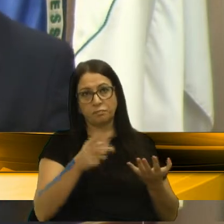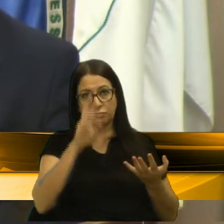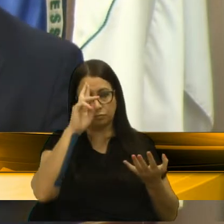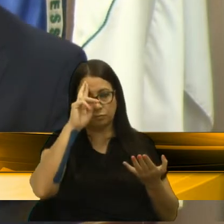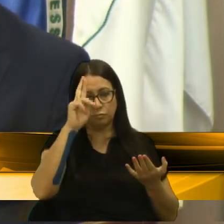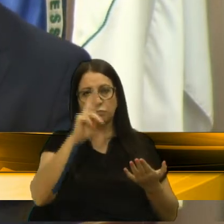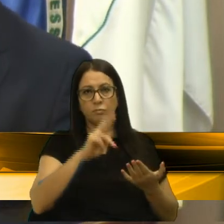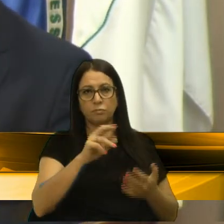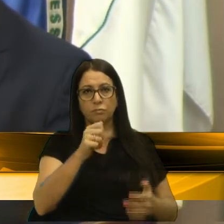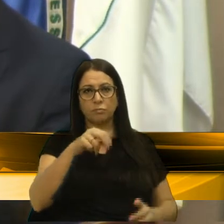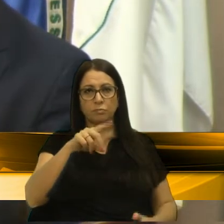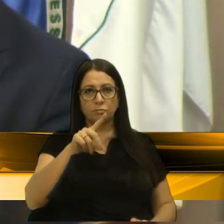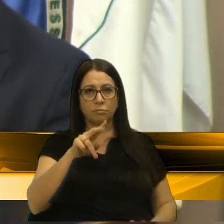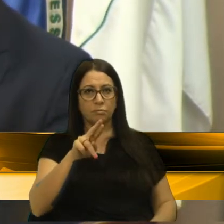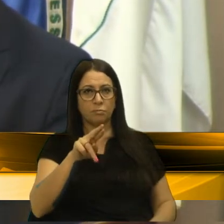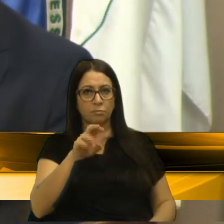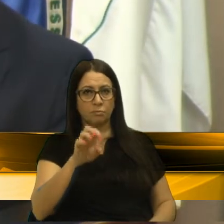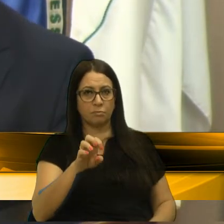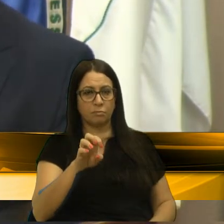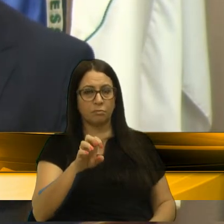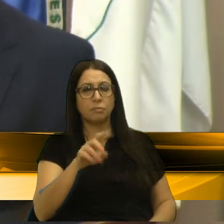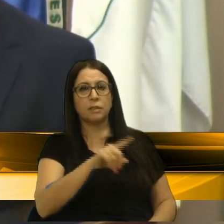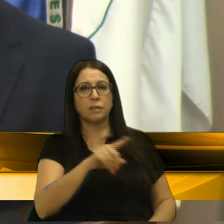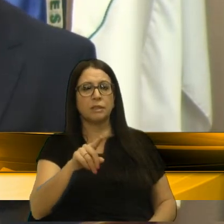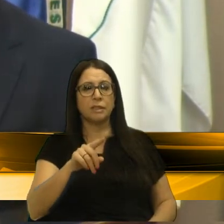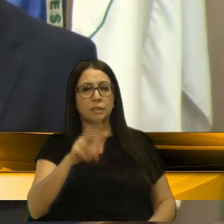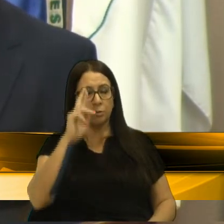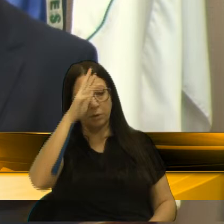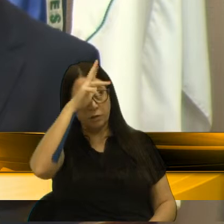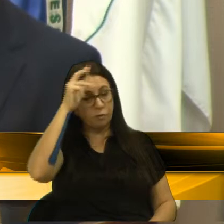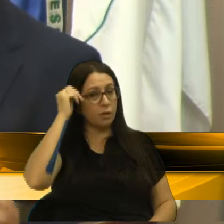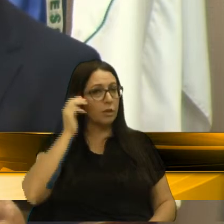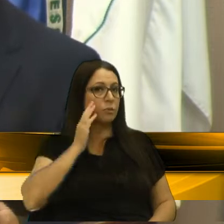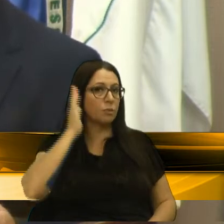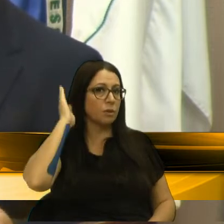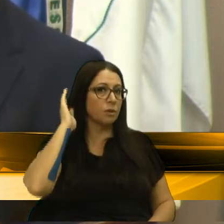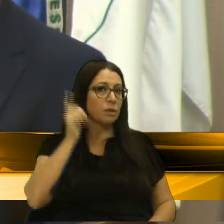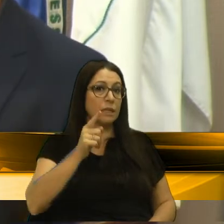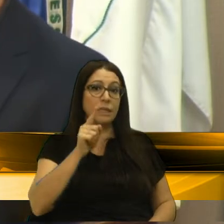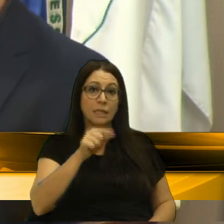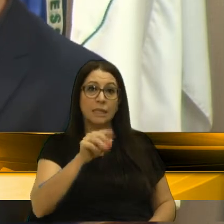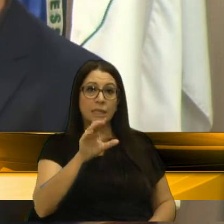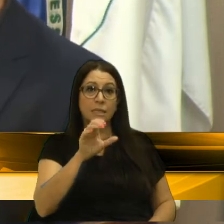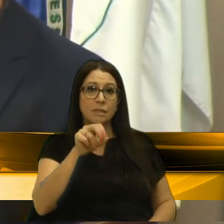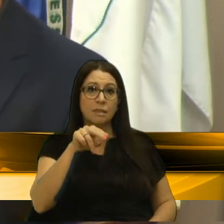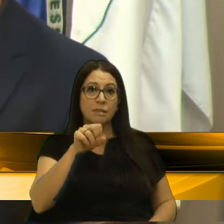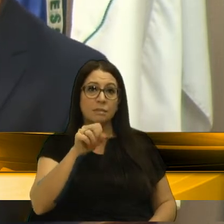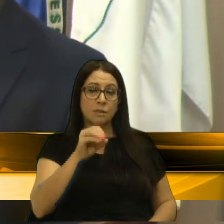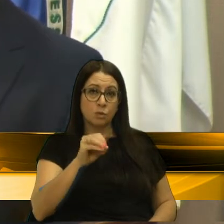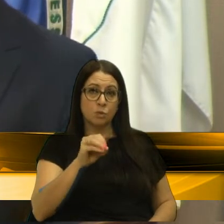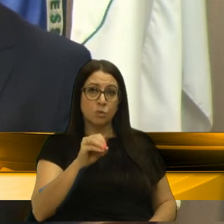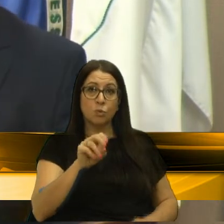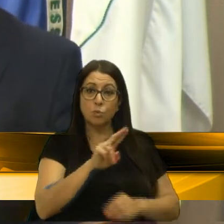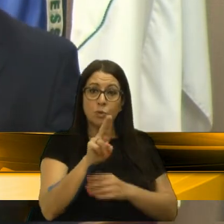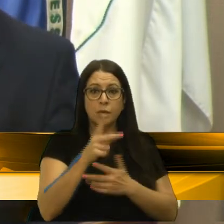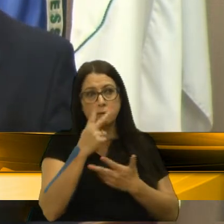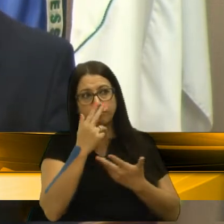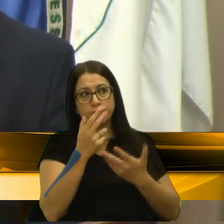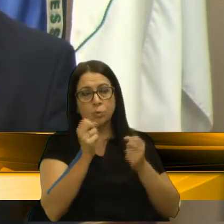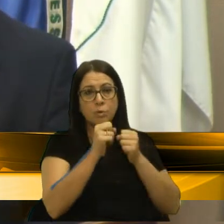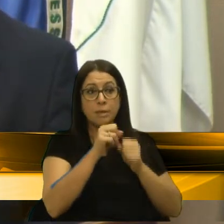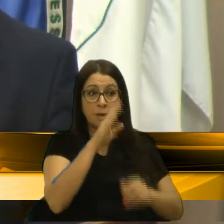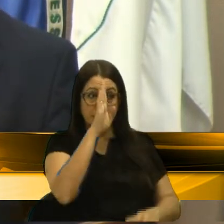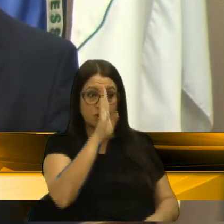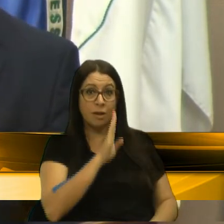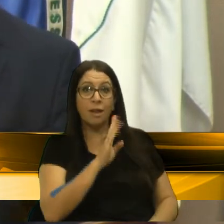diretor André Vientals e, por consequência, ao prefeito Guerra, que esse censo se utilizasse de um sistema